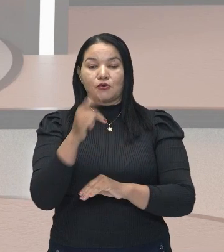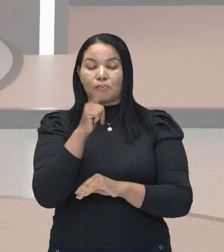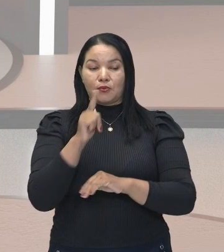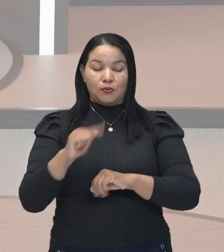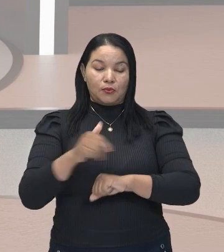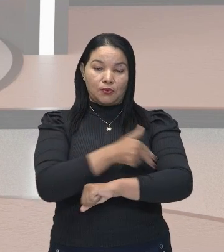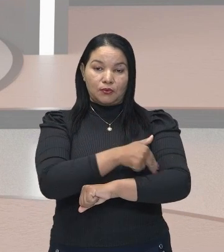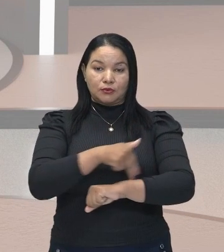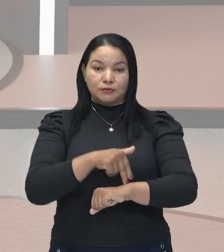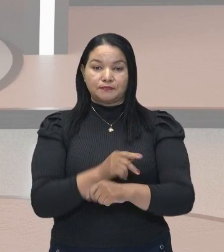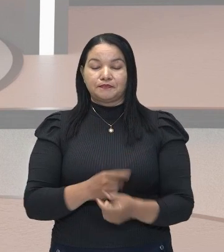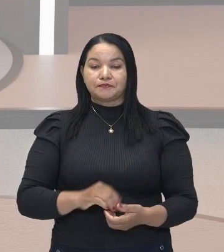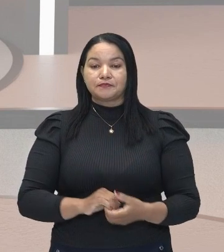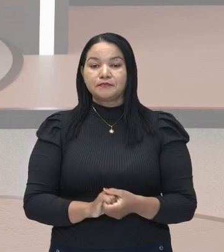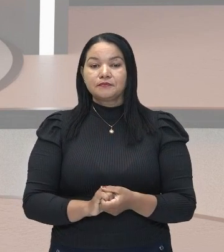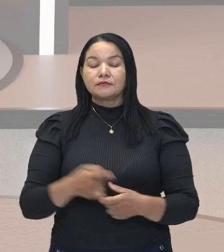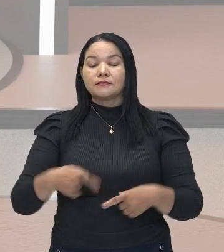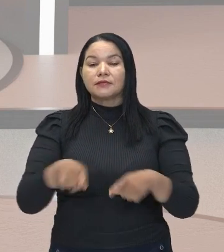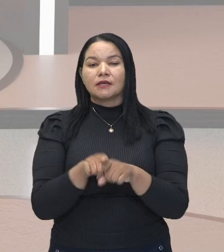essa grande extensão